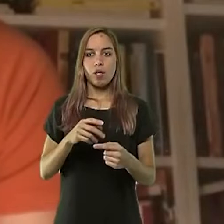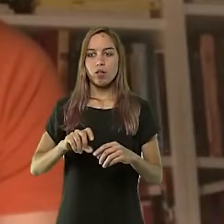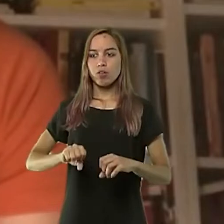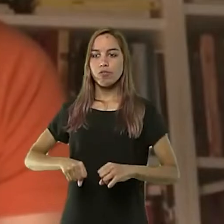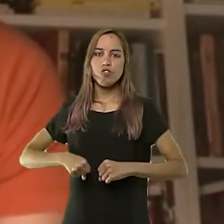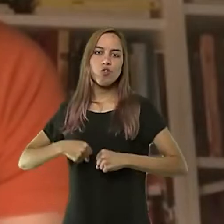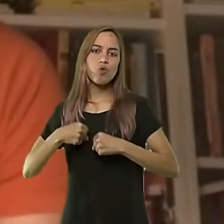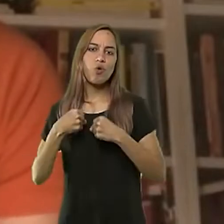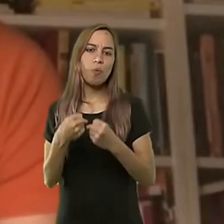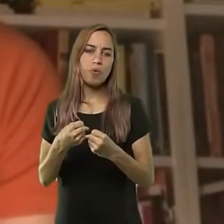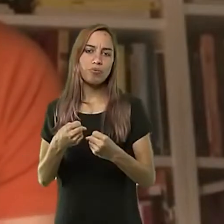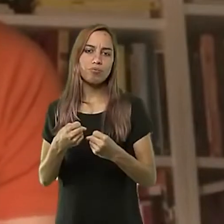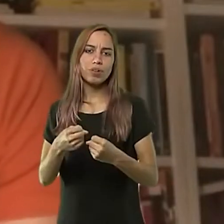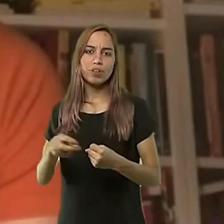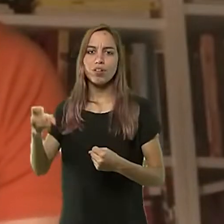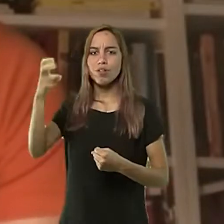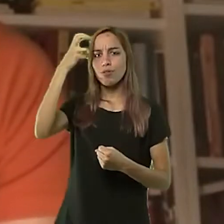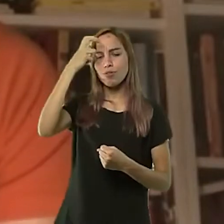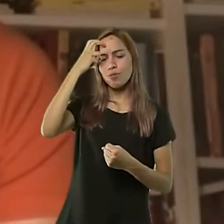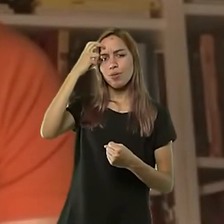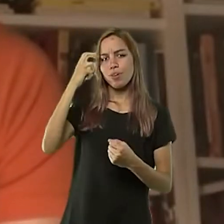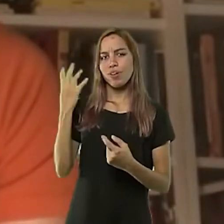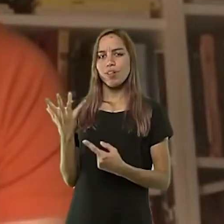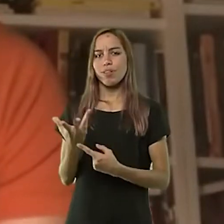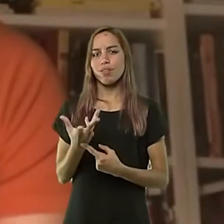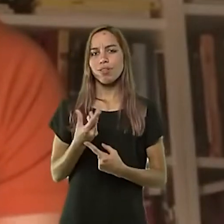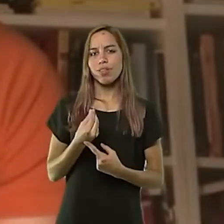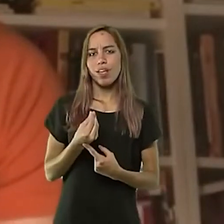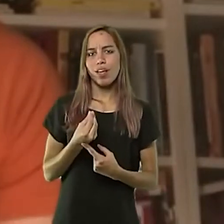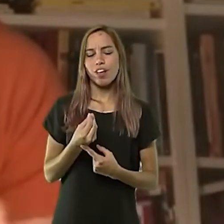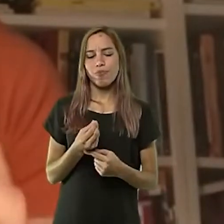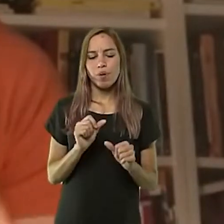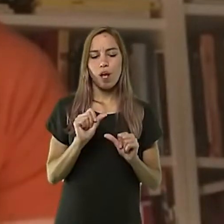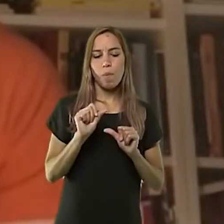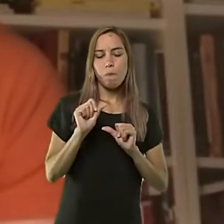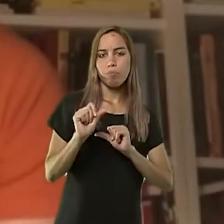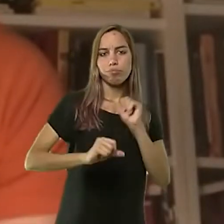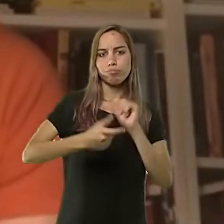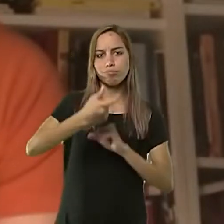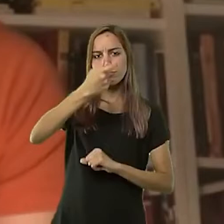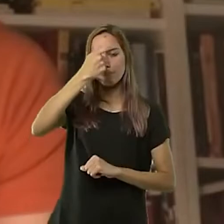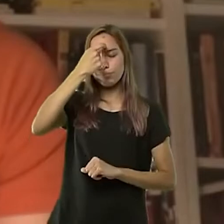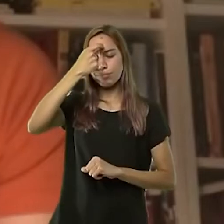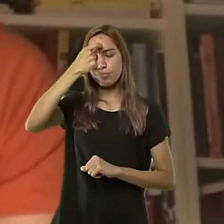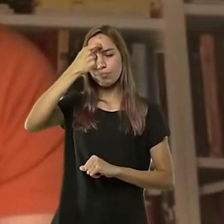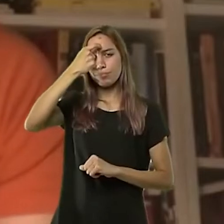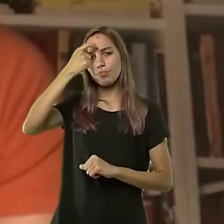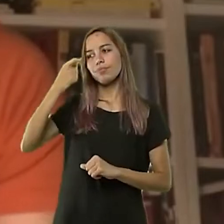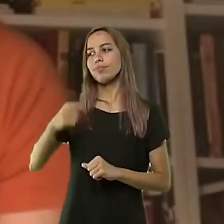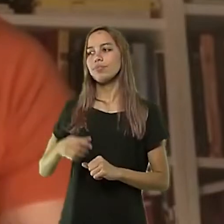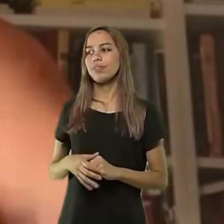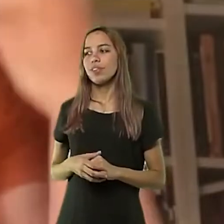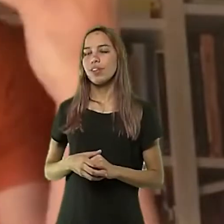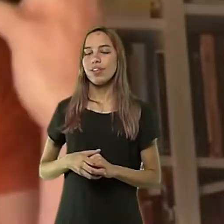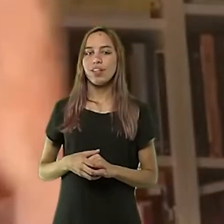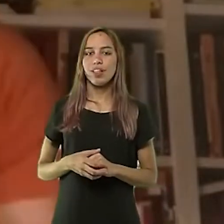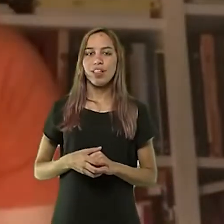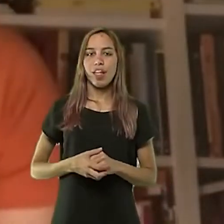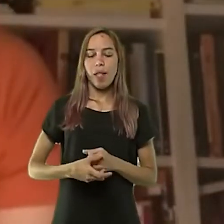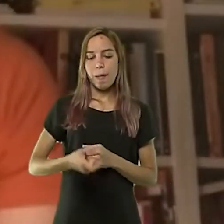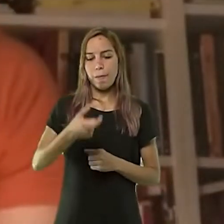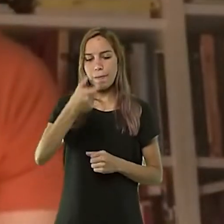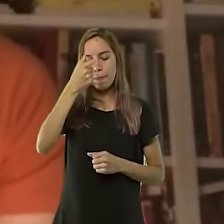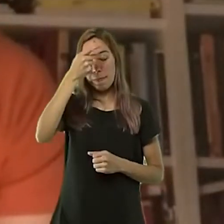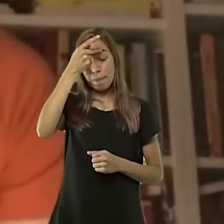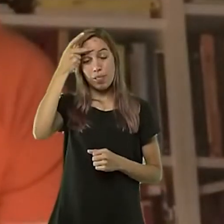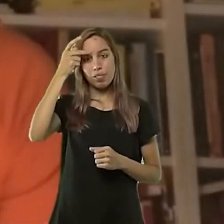cultura e do poder da arte para mudar mentalidades. E essa parte sempre me fascinou, desde